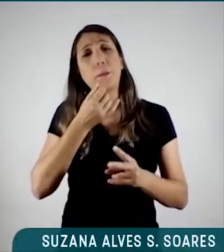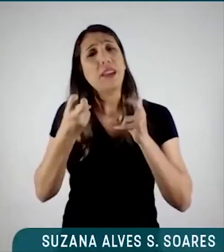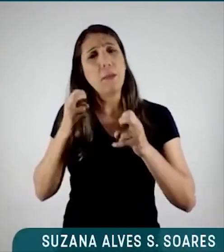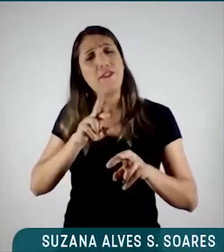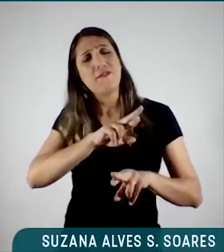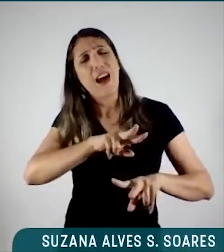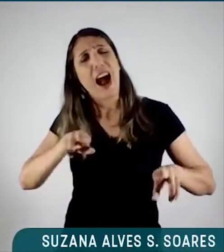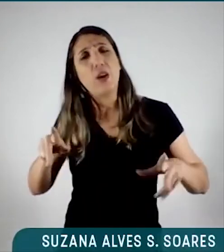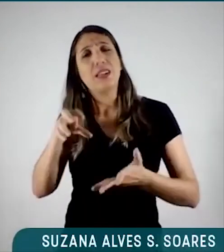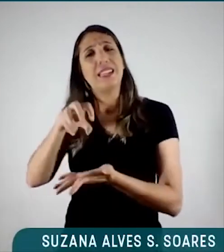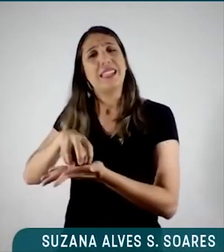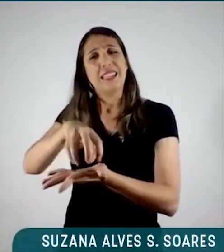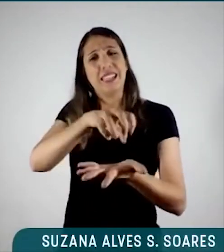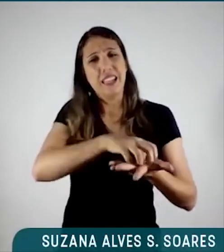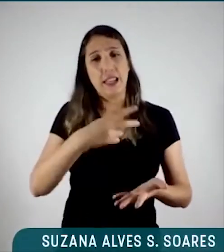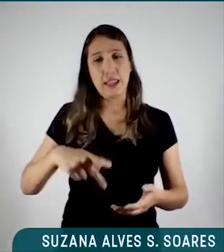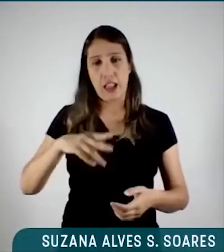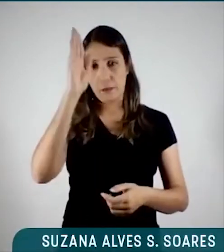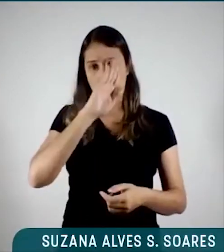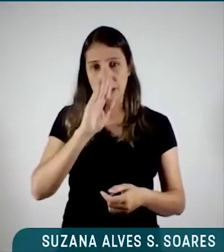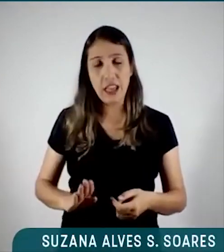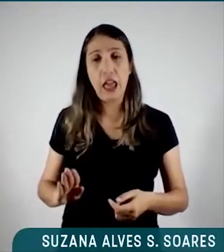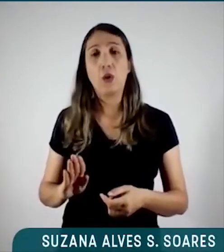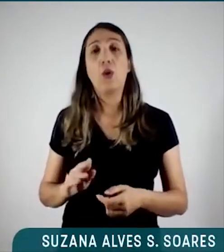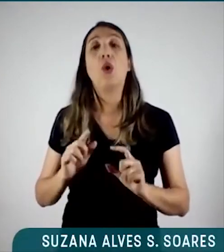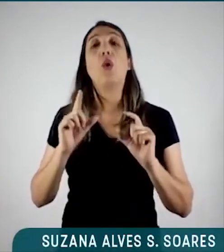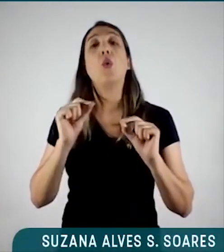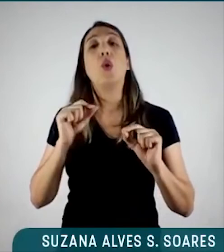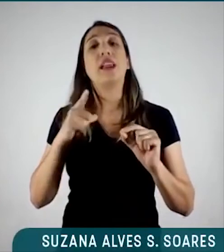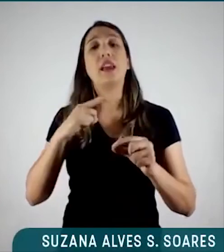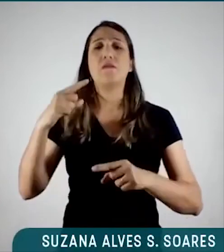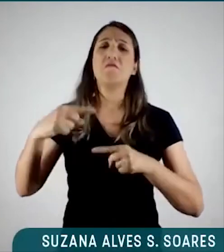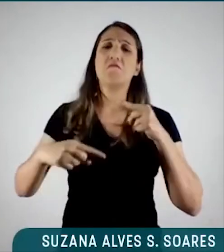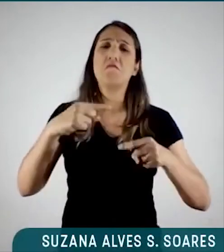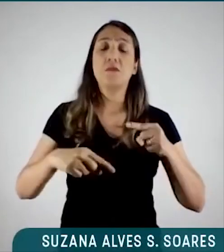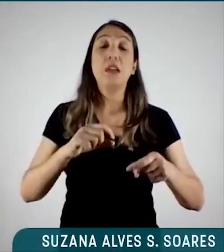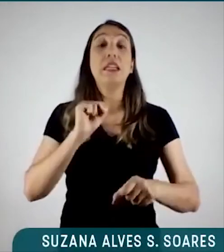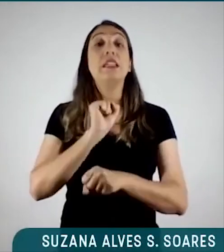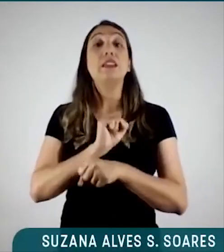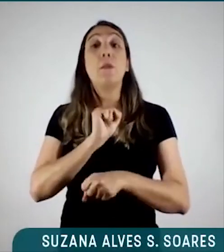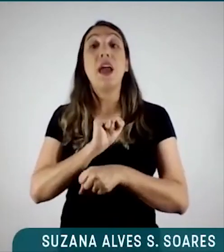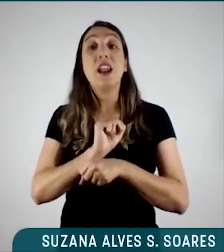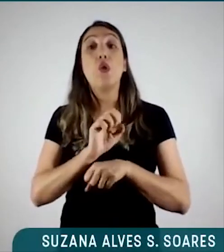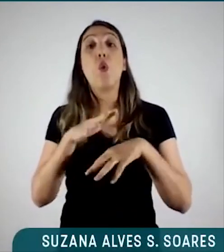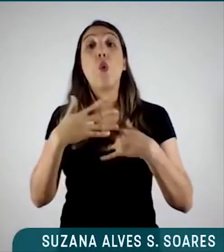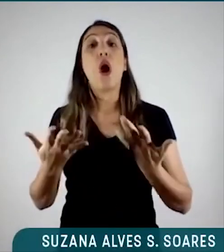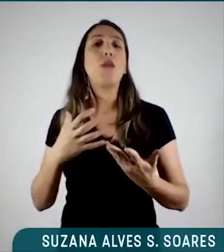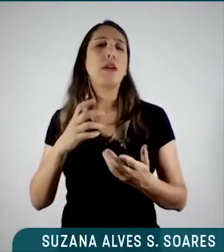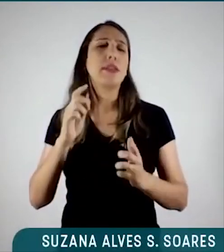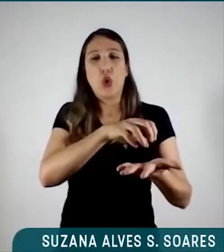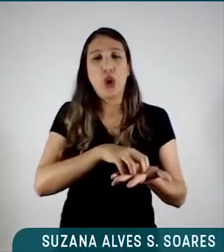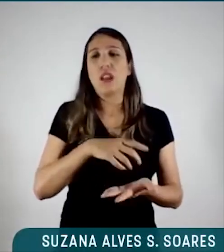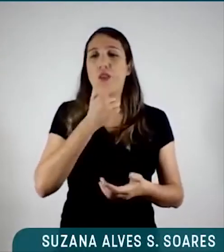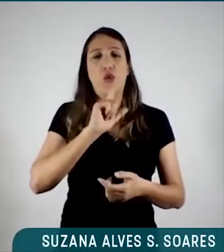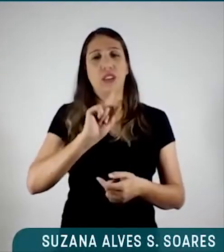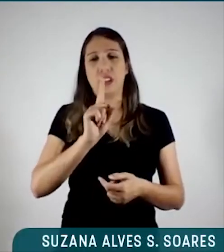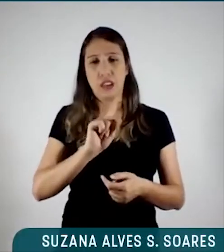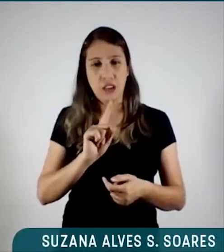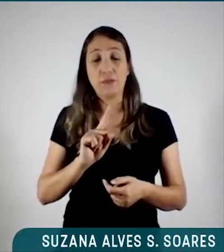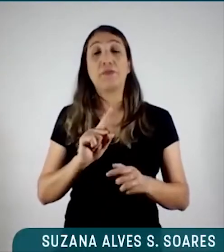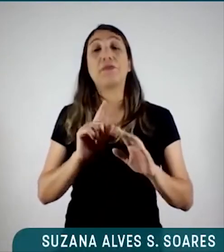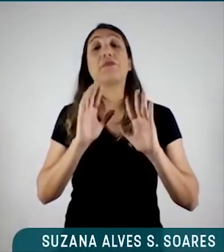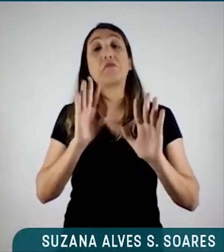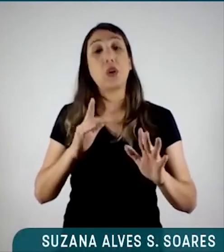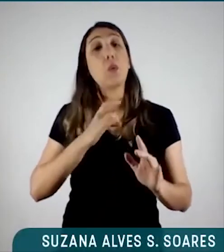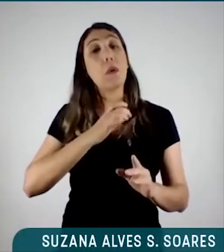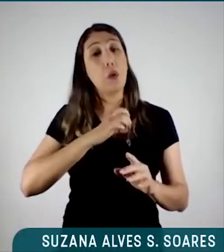política tradicional brasileira que entram nesse tipo de discurso só esperando alguma forma de negociação melhor com o governo. E, por outro lado, eu